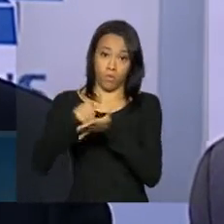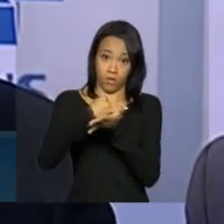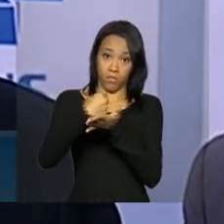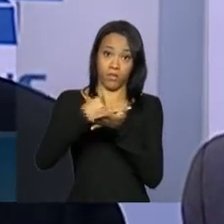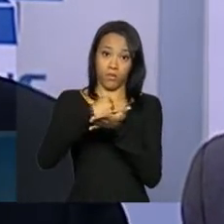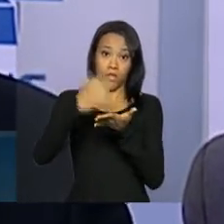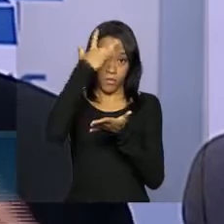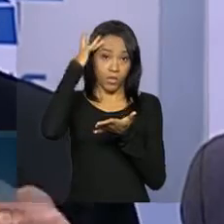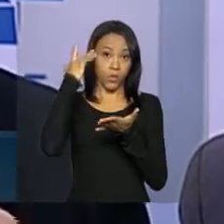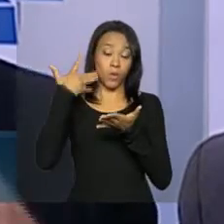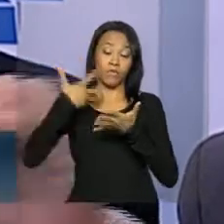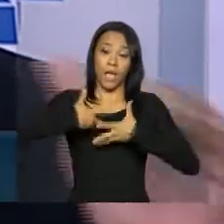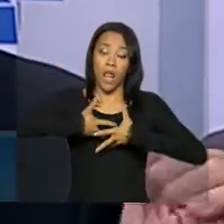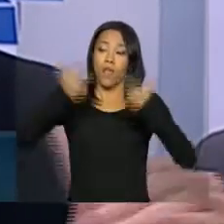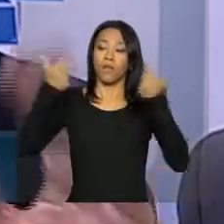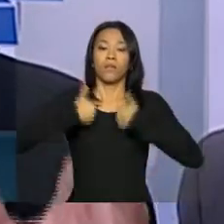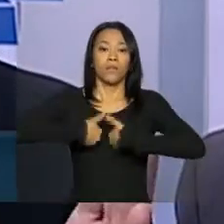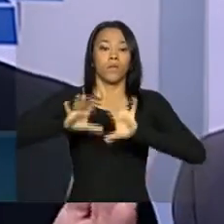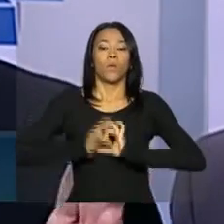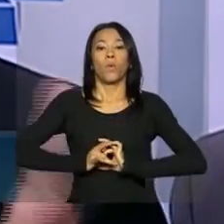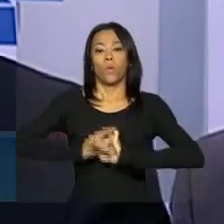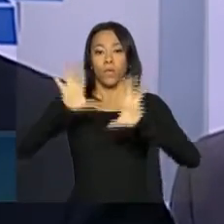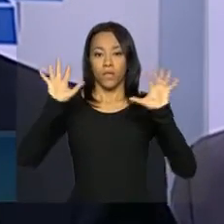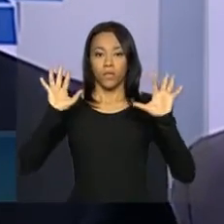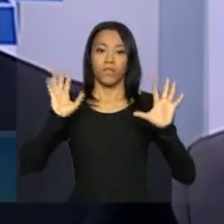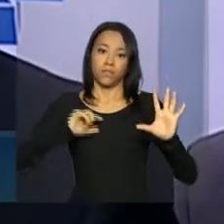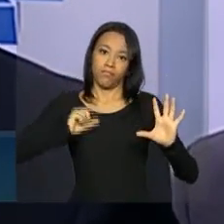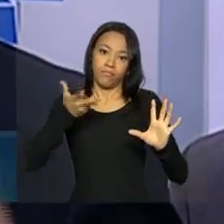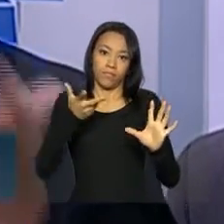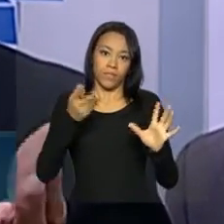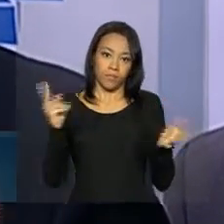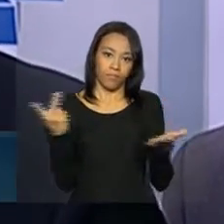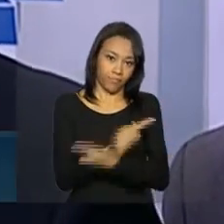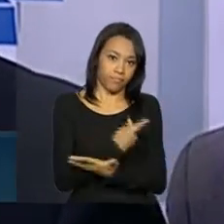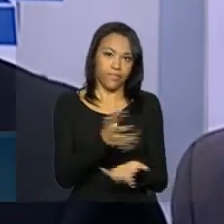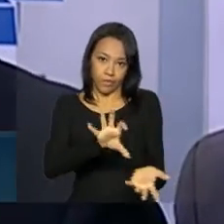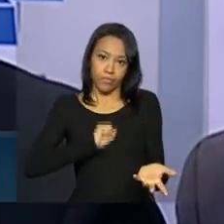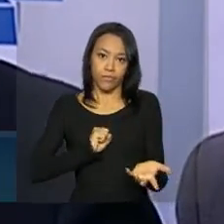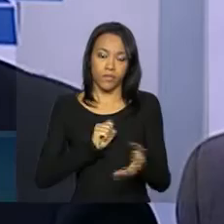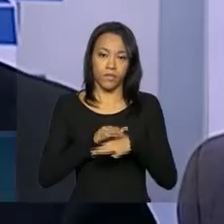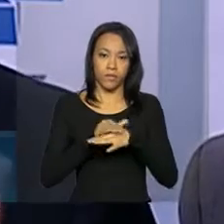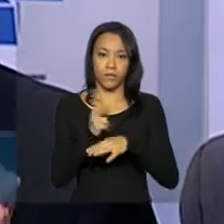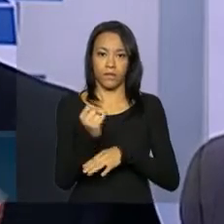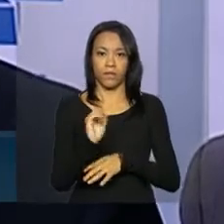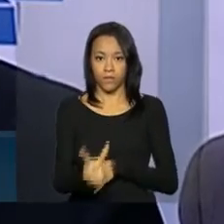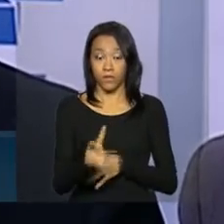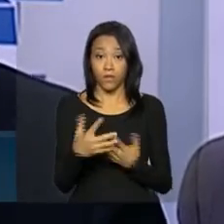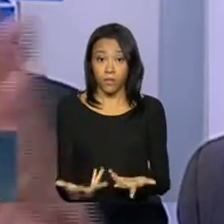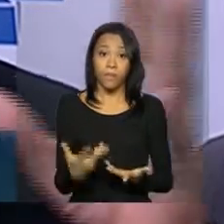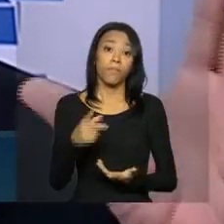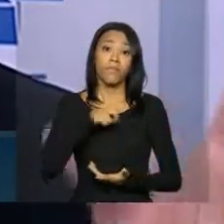para a pessoa ficar livre de uma potencial infecção que pudesse, porventura, ter ocorrido. Então,